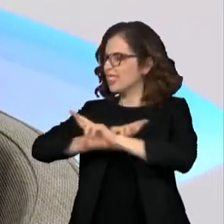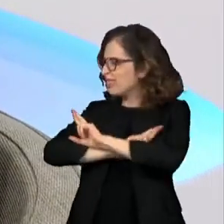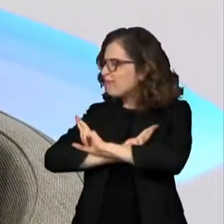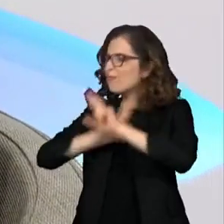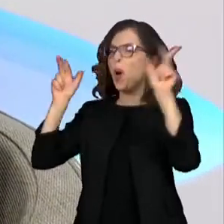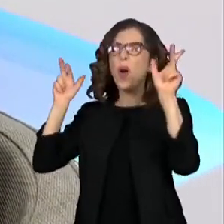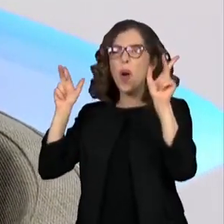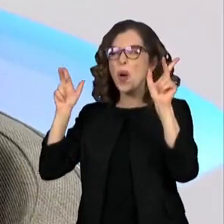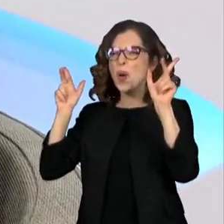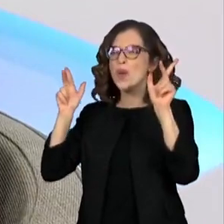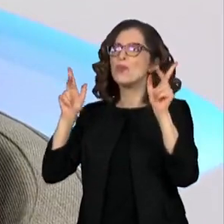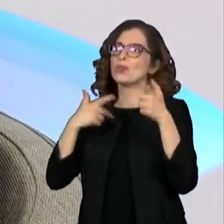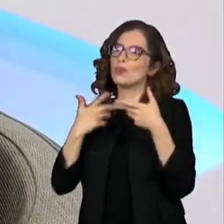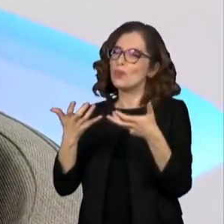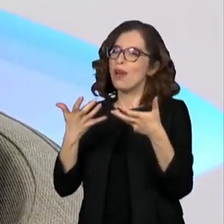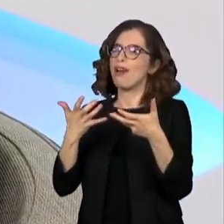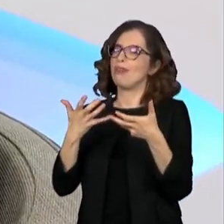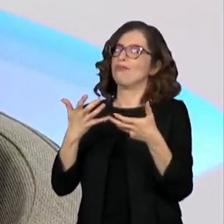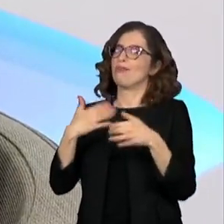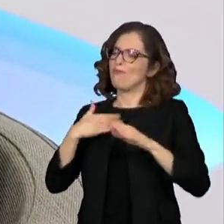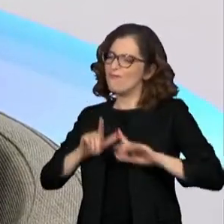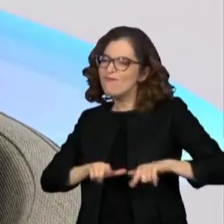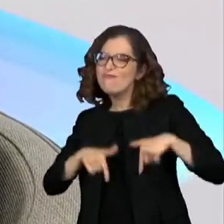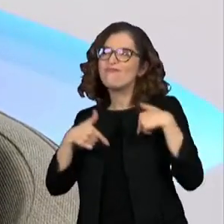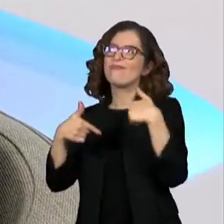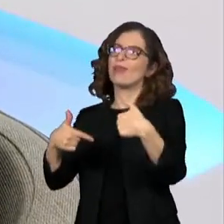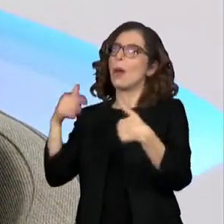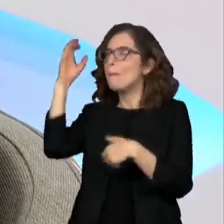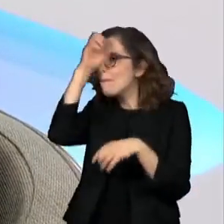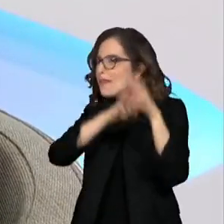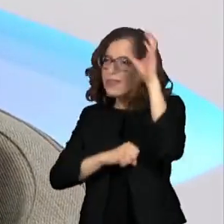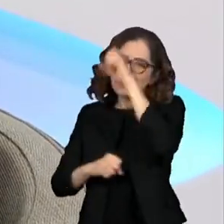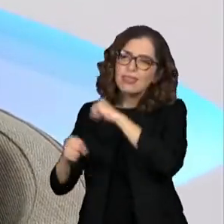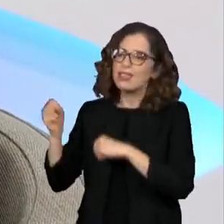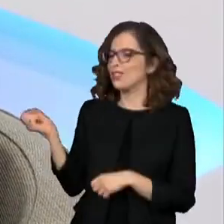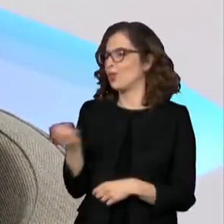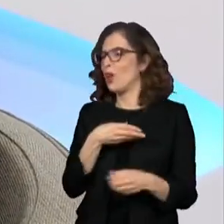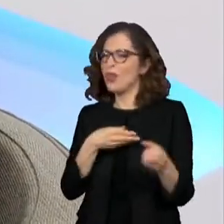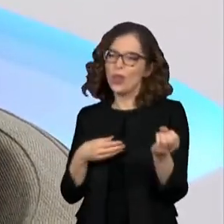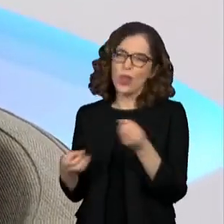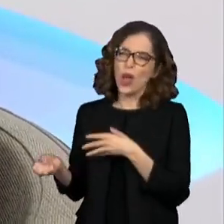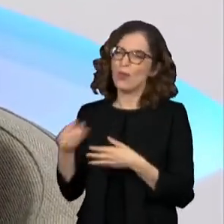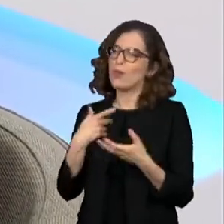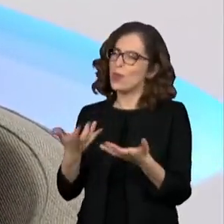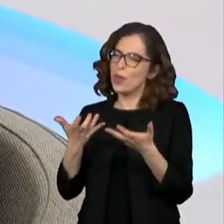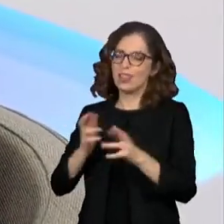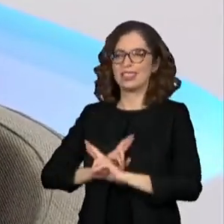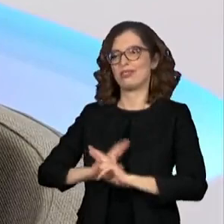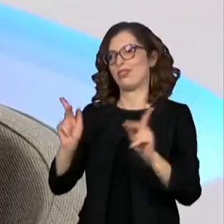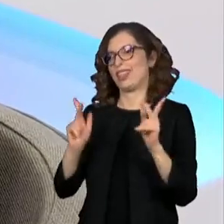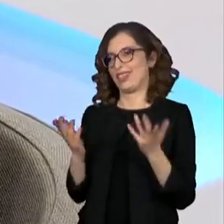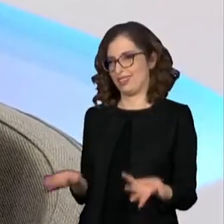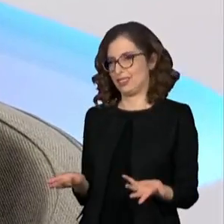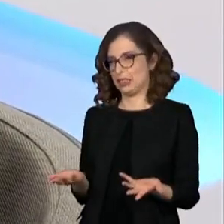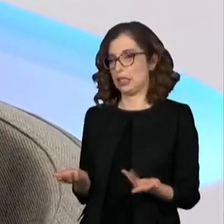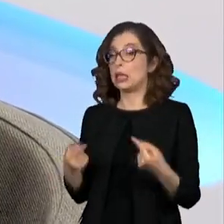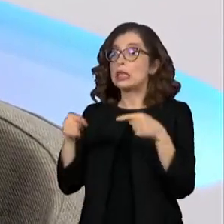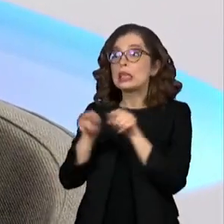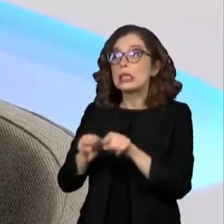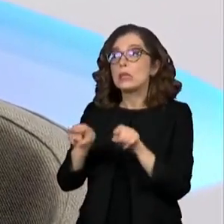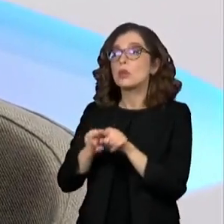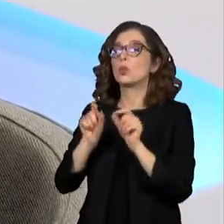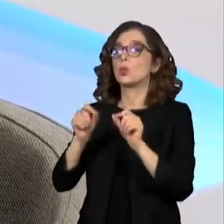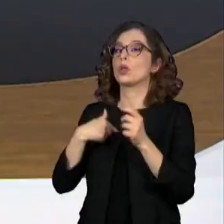reação mais rápida, uma necessidade de aprender algo diferente. Então, eu acho que foi isso. A questão de ter mais tempo